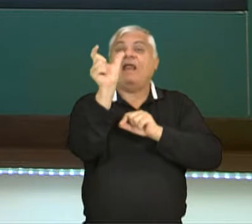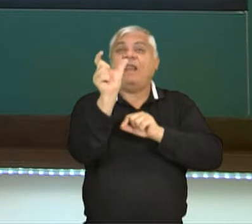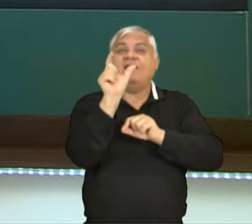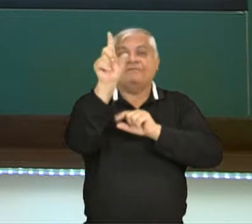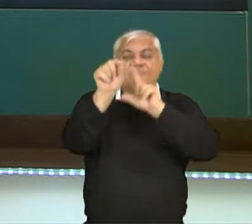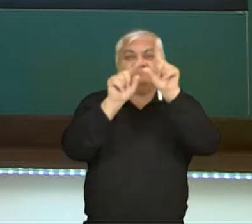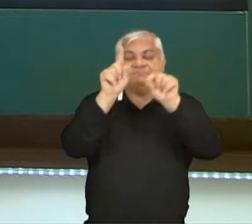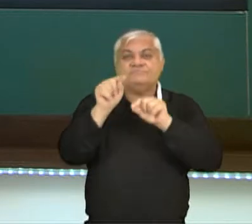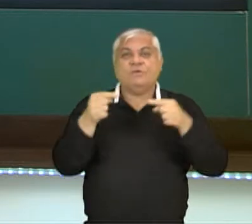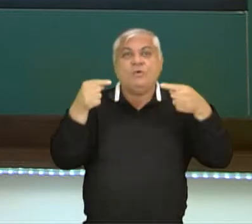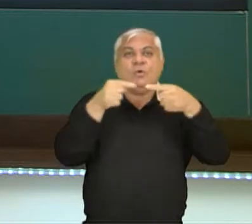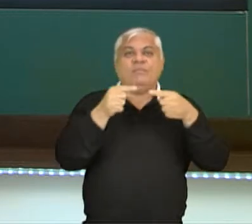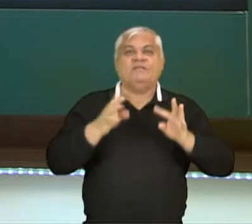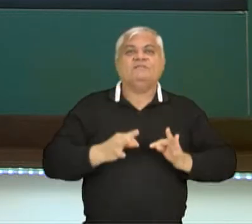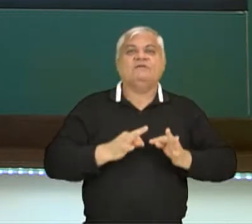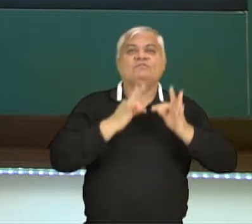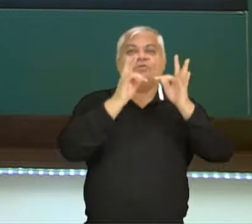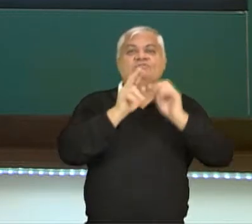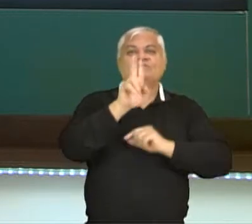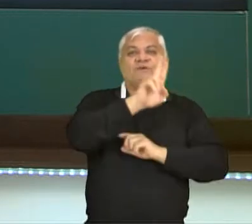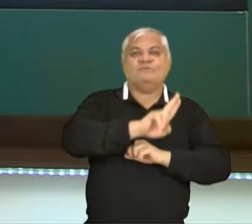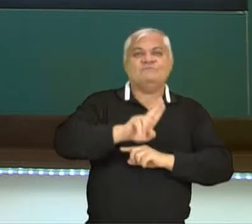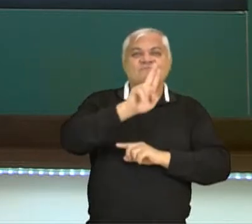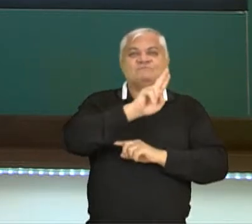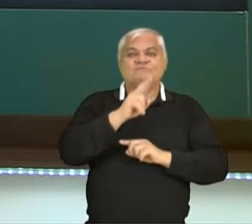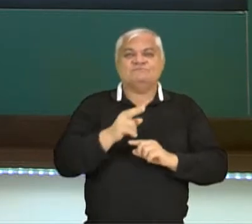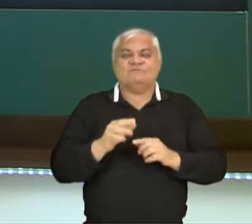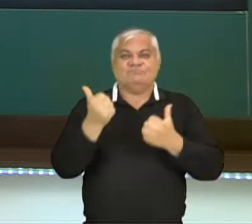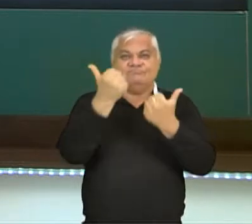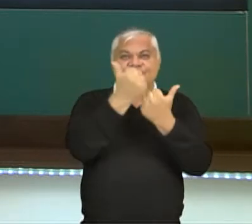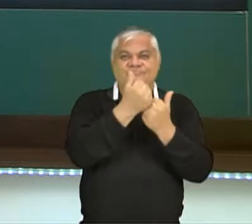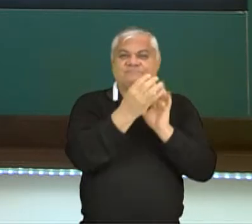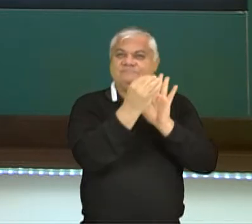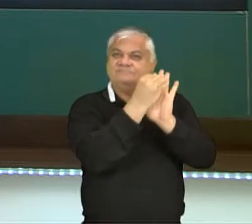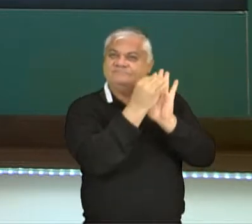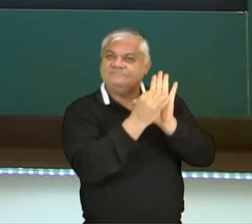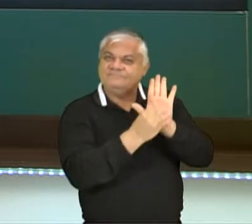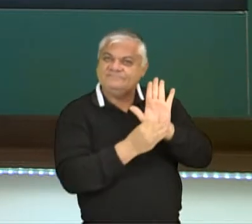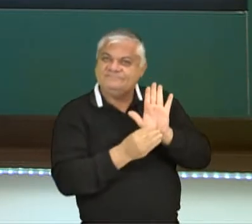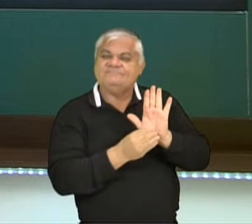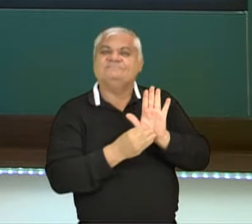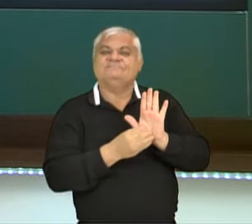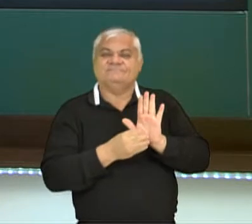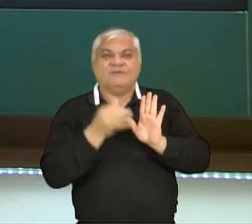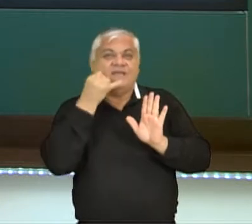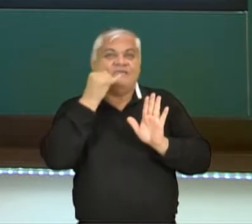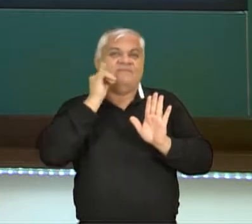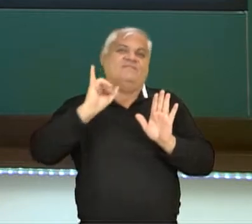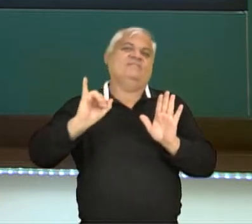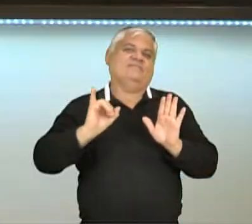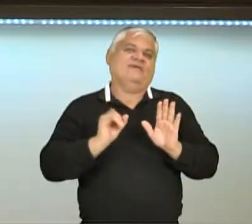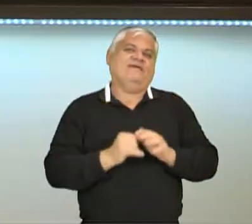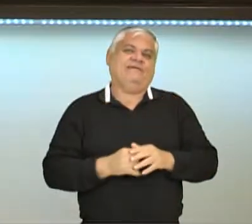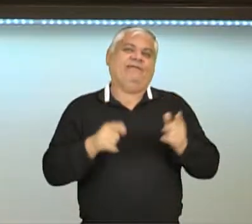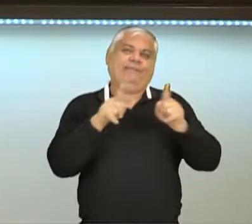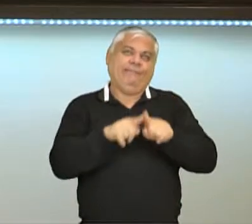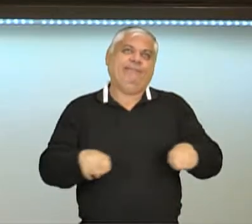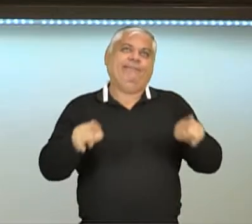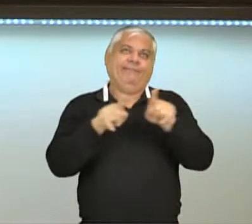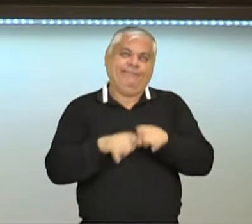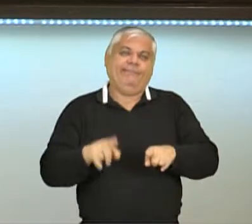aí quais são essas palavras utilizadas para substituir a fim de evitar as